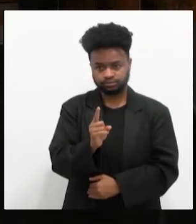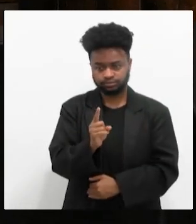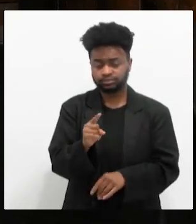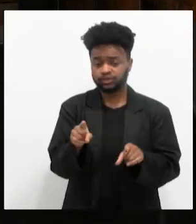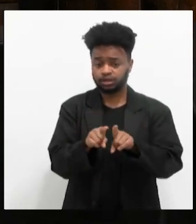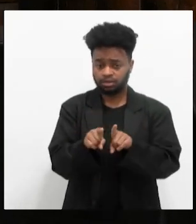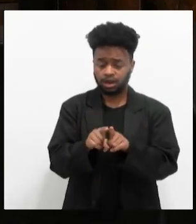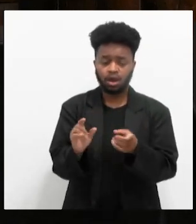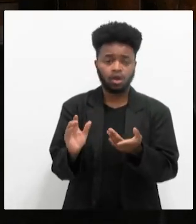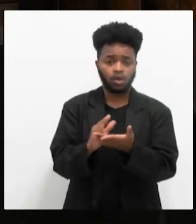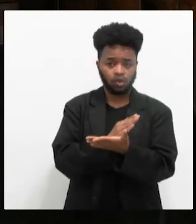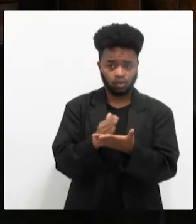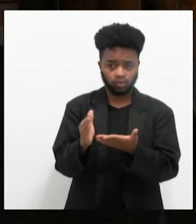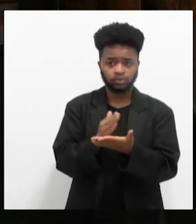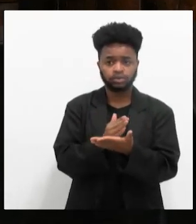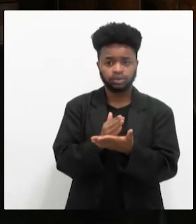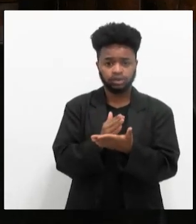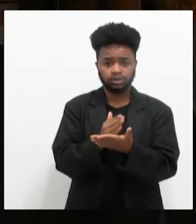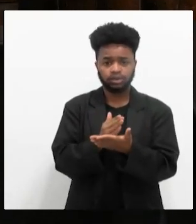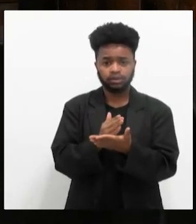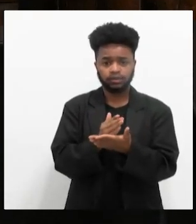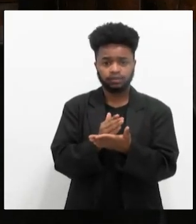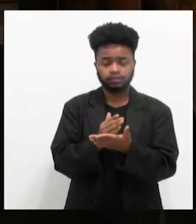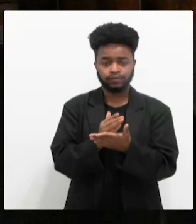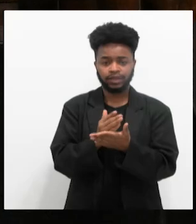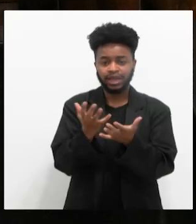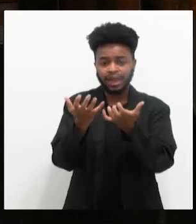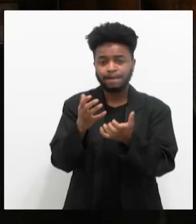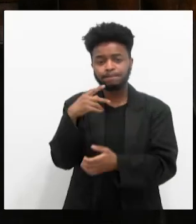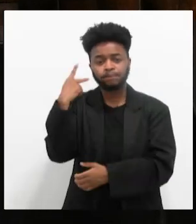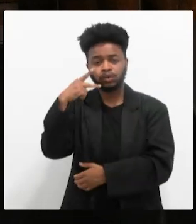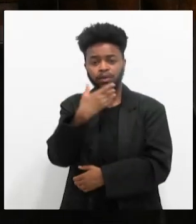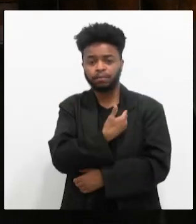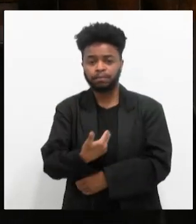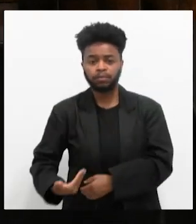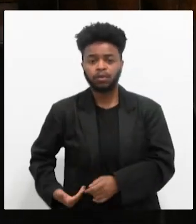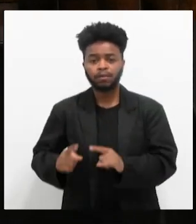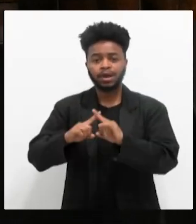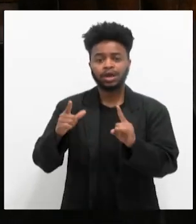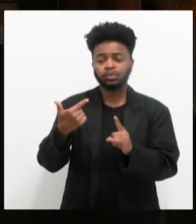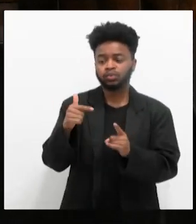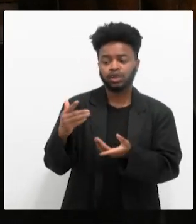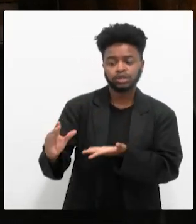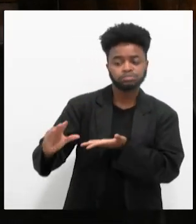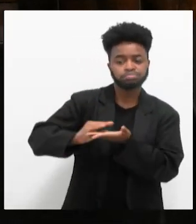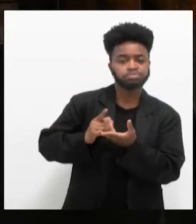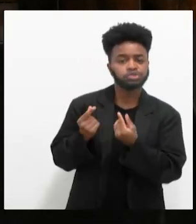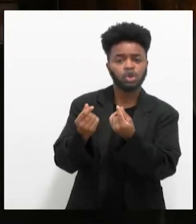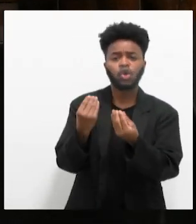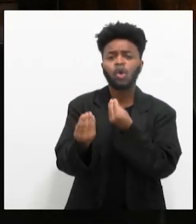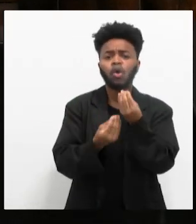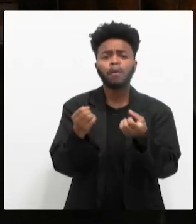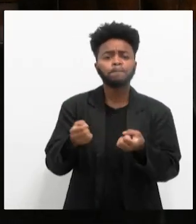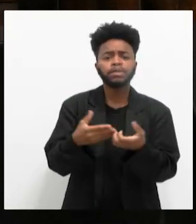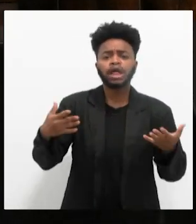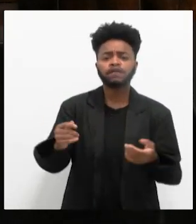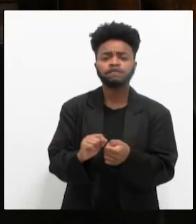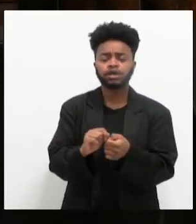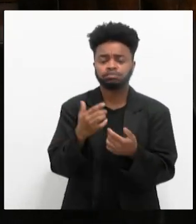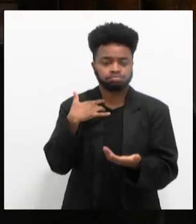parte aqui que é mais política pública com menos receita. Como é que faz essa mágica?